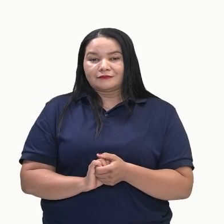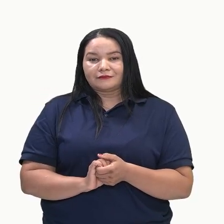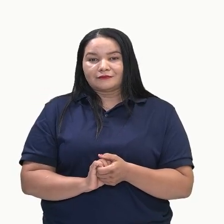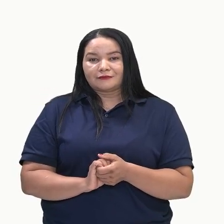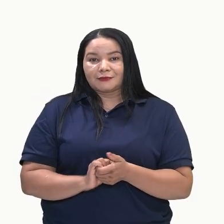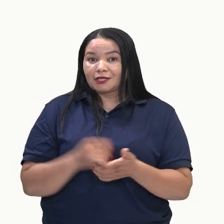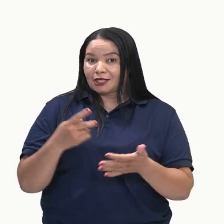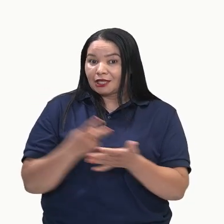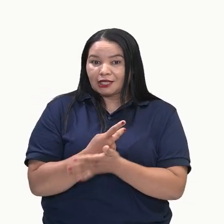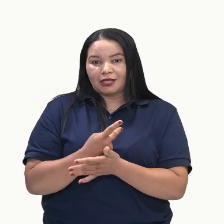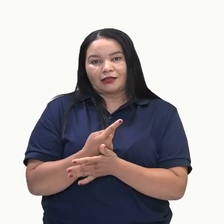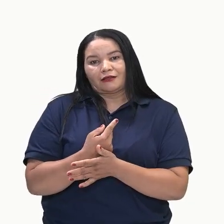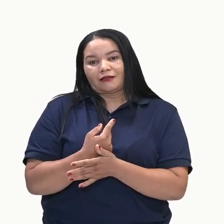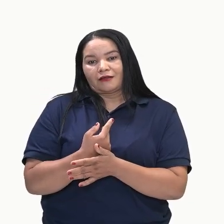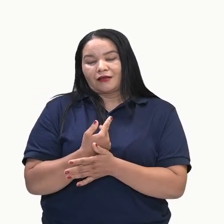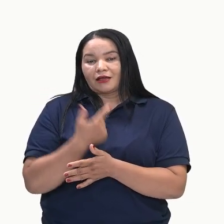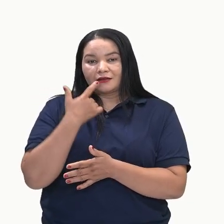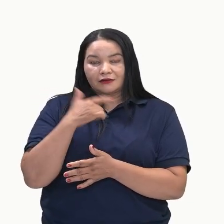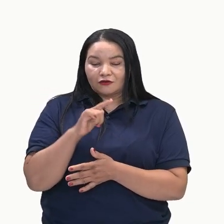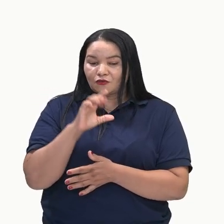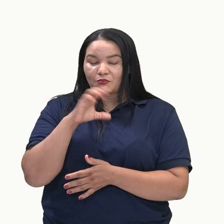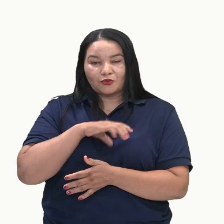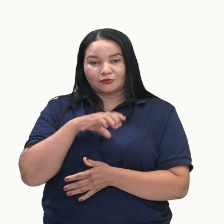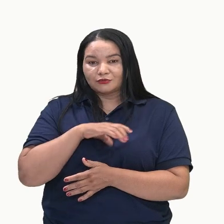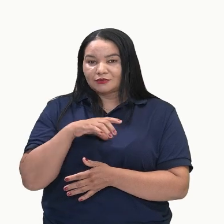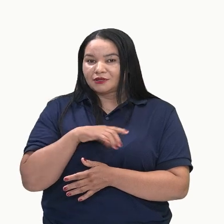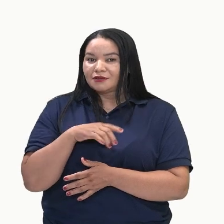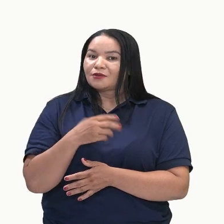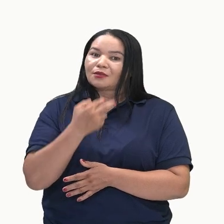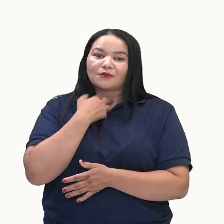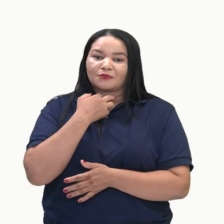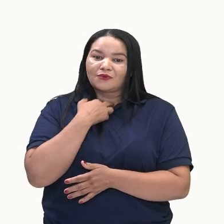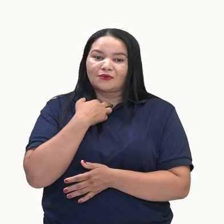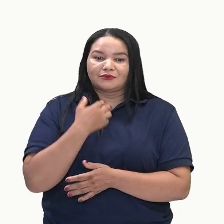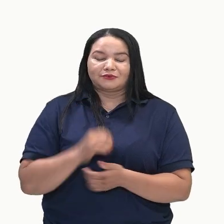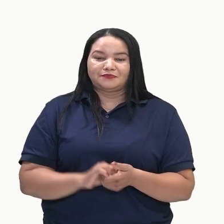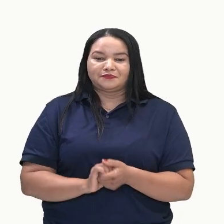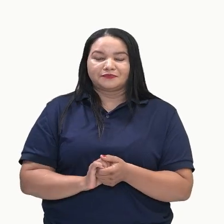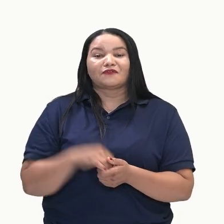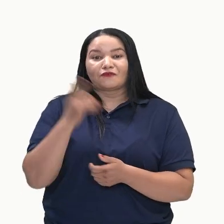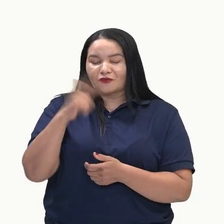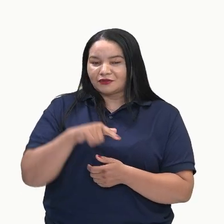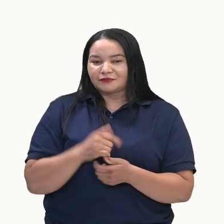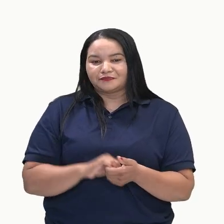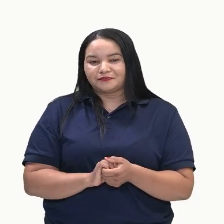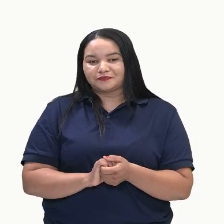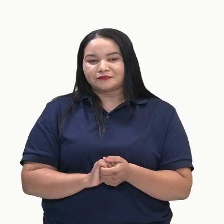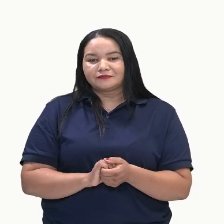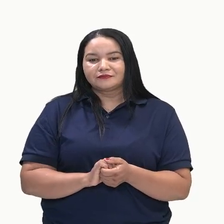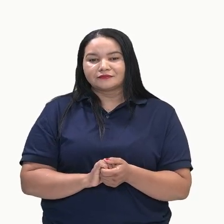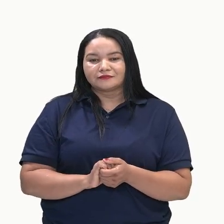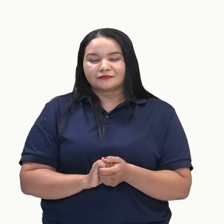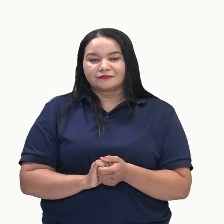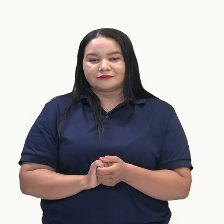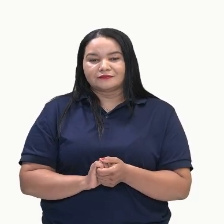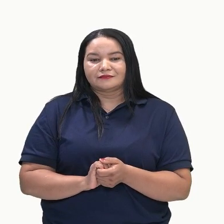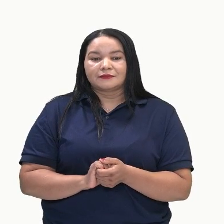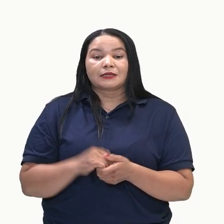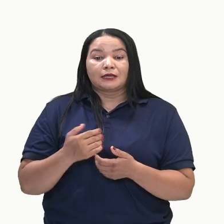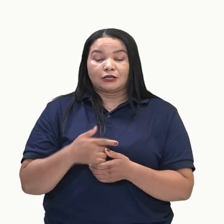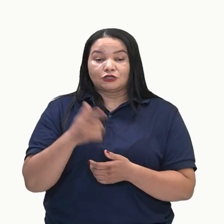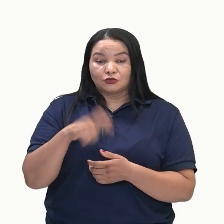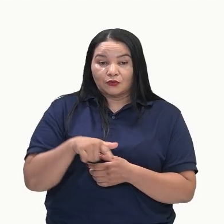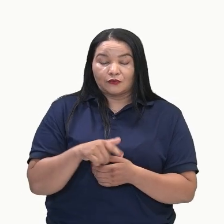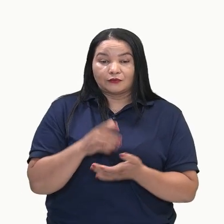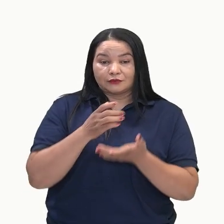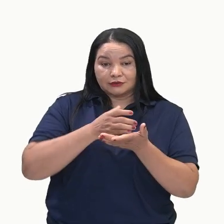a escrita correta, tudo bem? Então, voltando, imagine o cilindro com raio da base